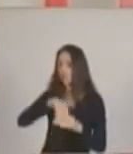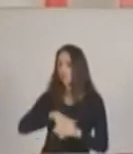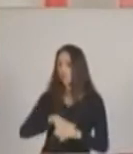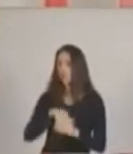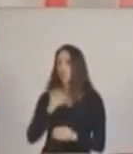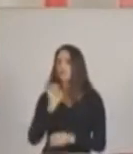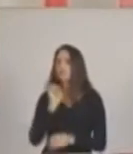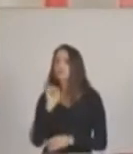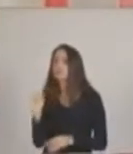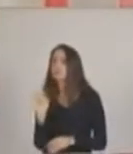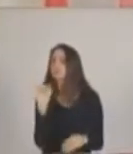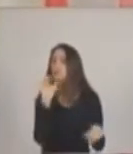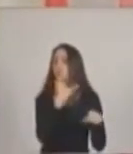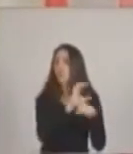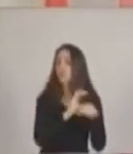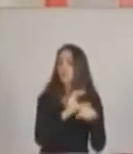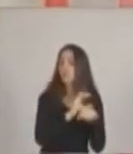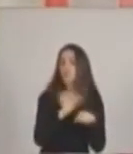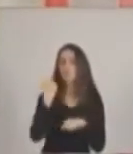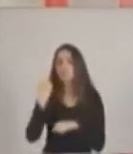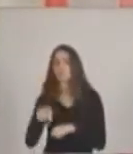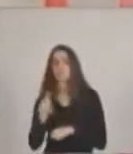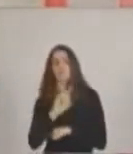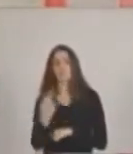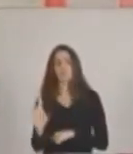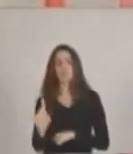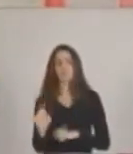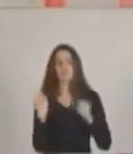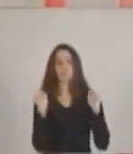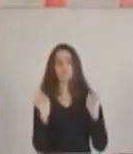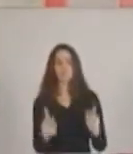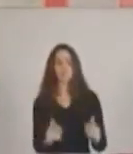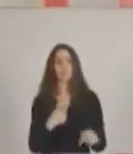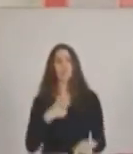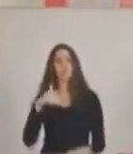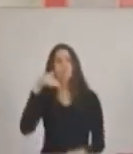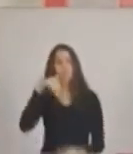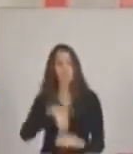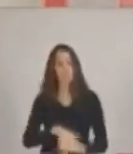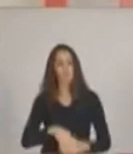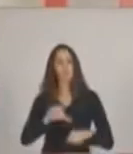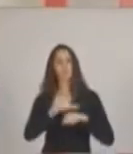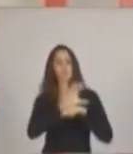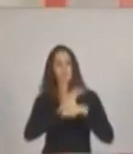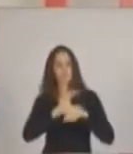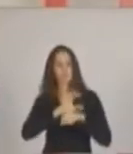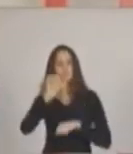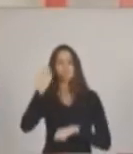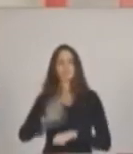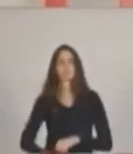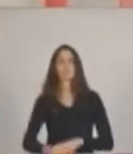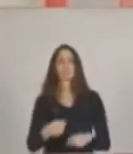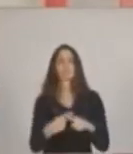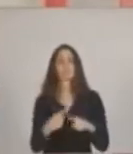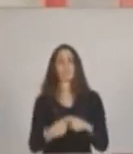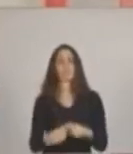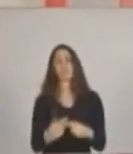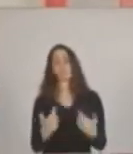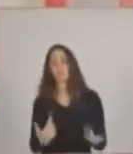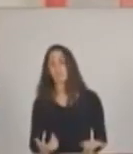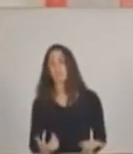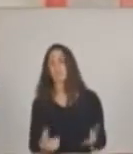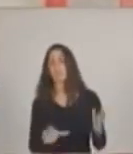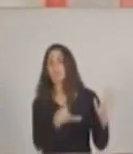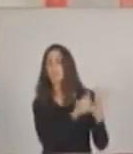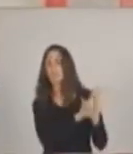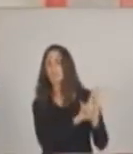se é constitucional ou não, e não o relatório do deputado. Eu voto pela constitucionalidade, mesmo porque a lei que